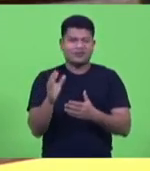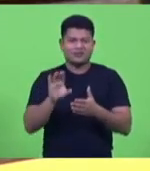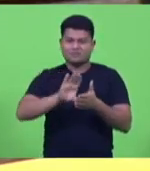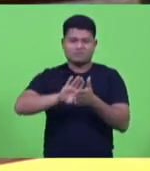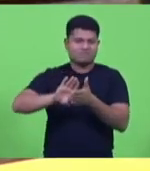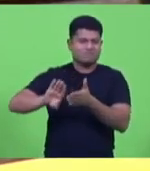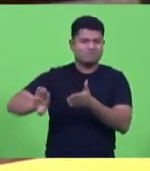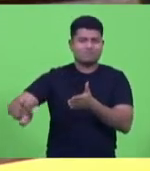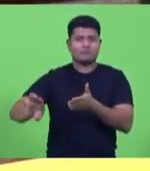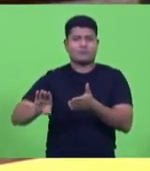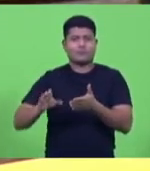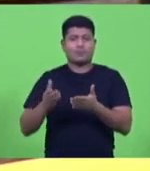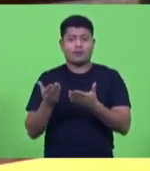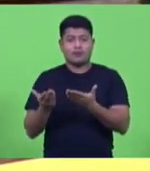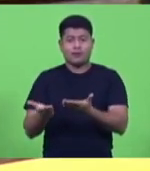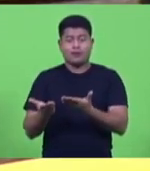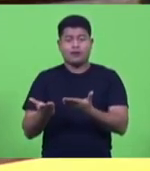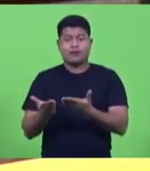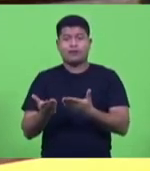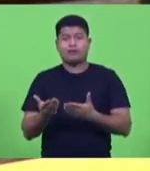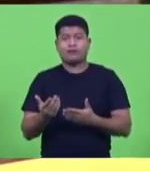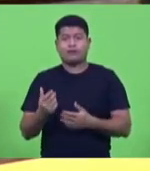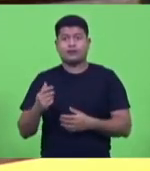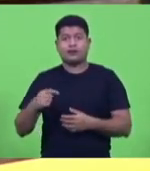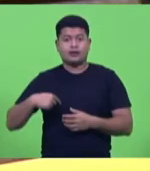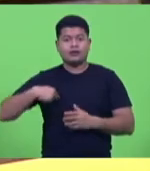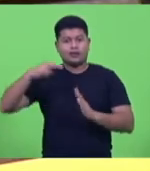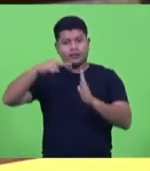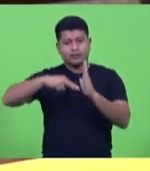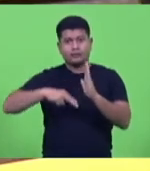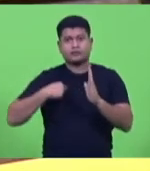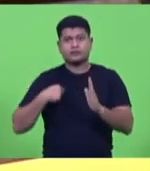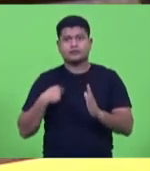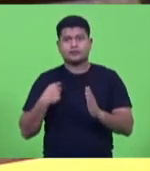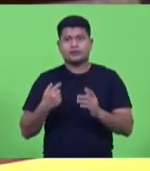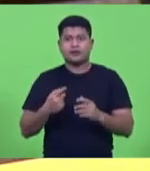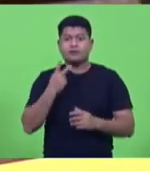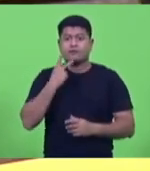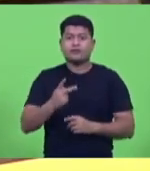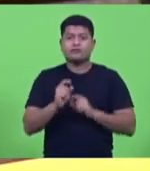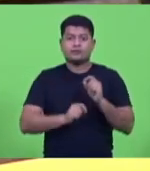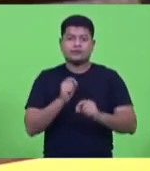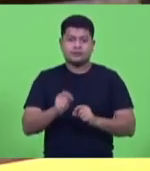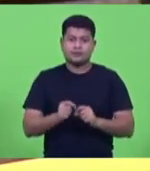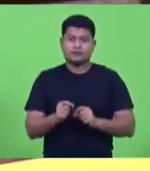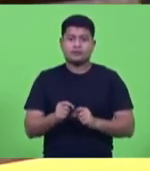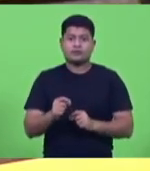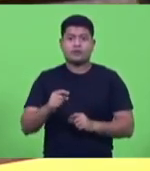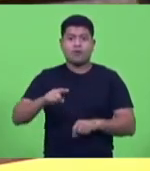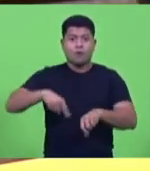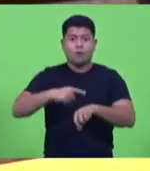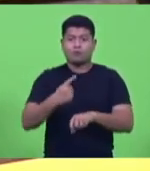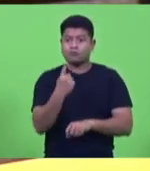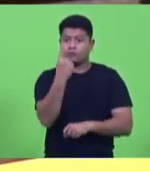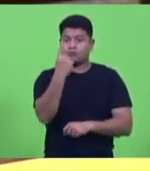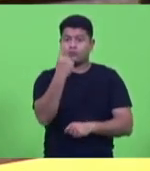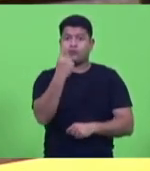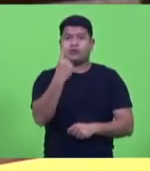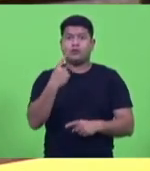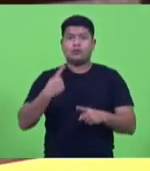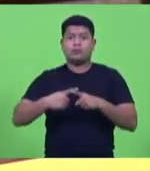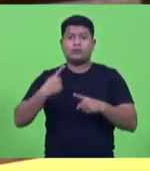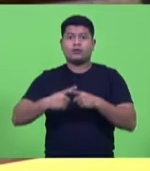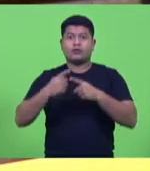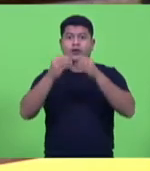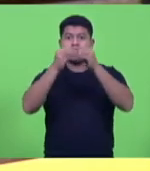ignoram. Uma parte muito emblemática do que foi lido ali disse que só há uma hora de aula por causa do prejuízo